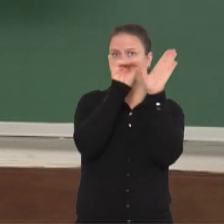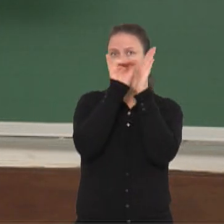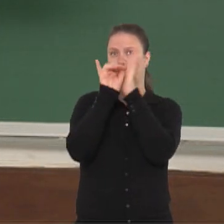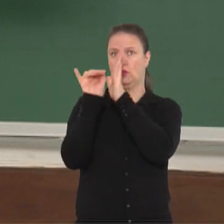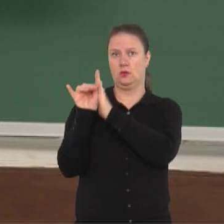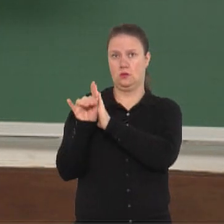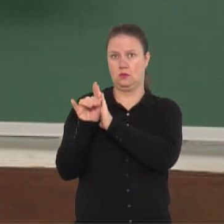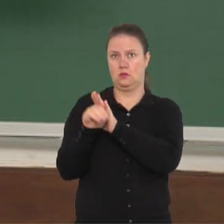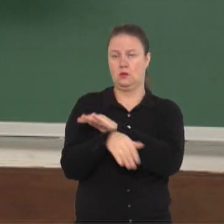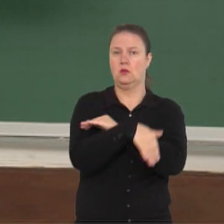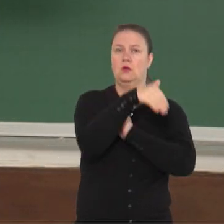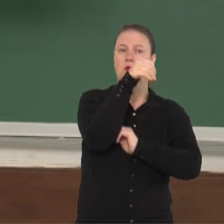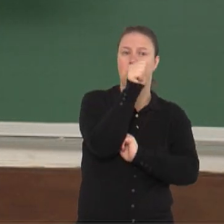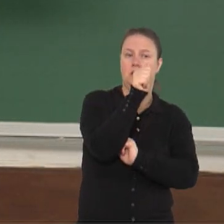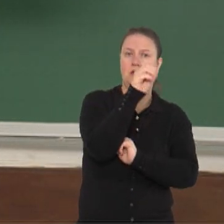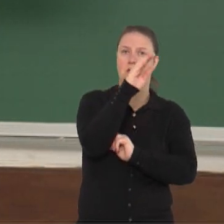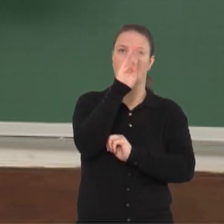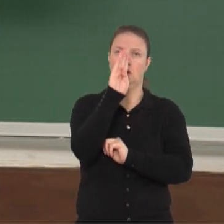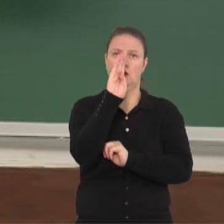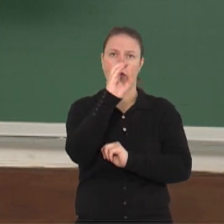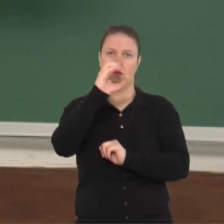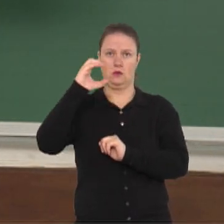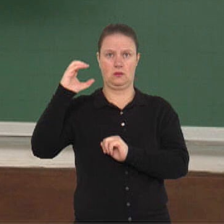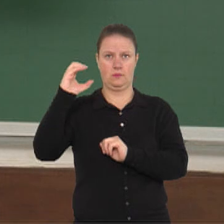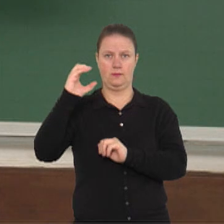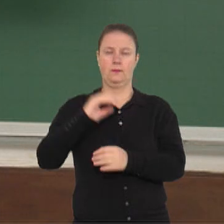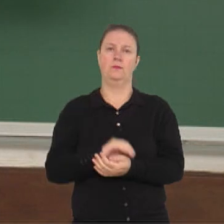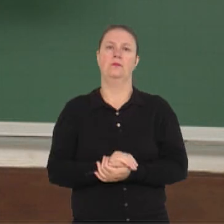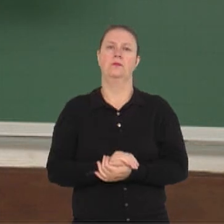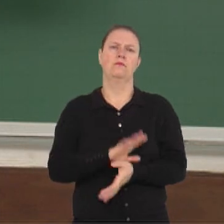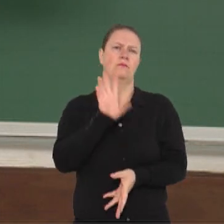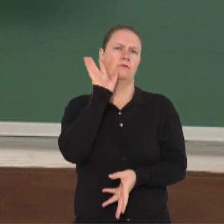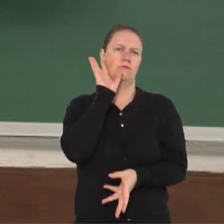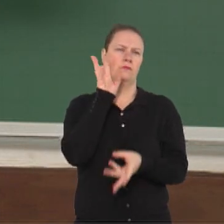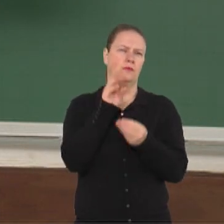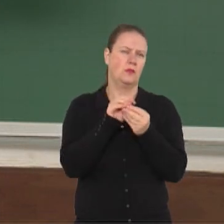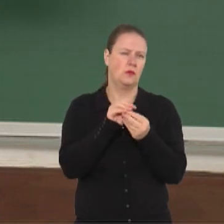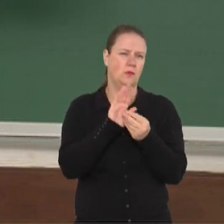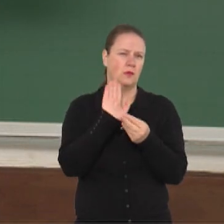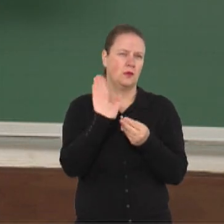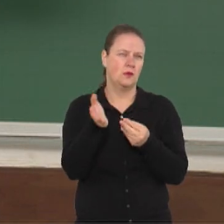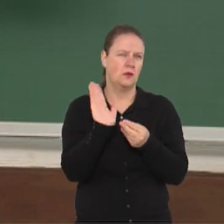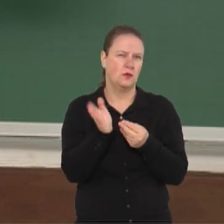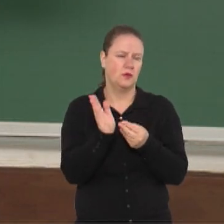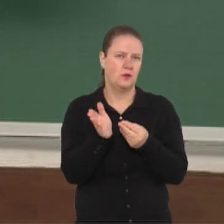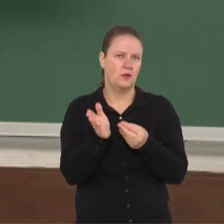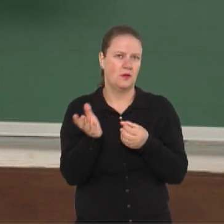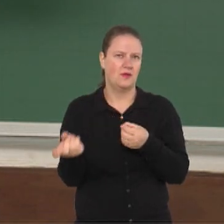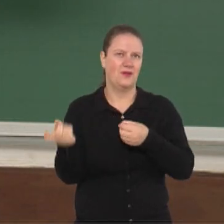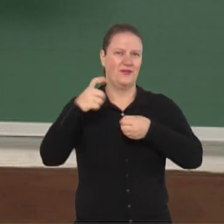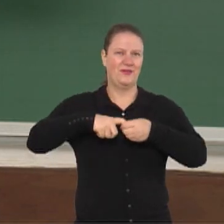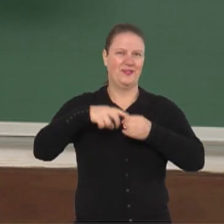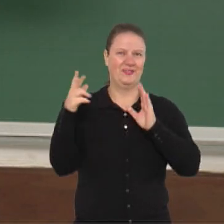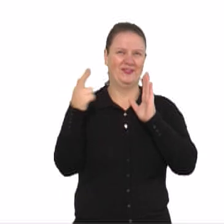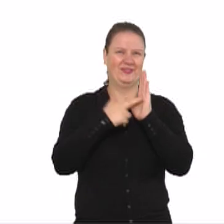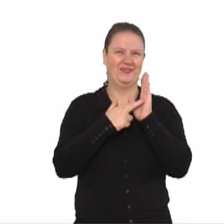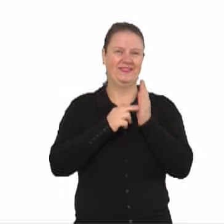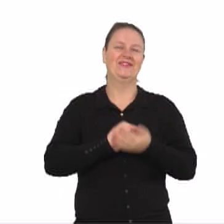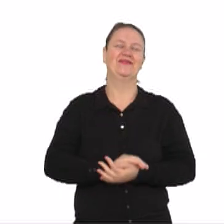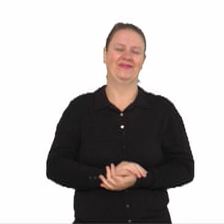identificados. A, B e C. Resolve e daqui um pouquinho a gente está de volta com a solução.